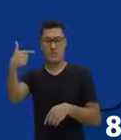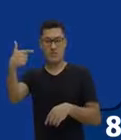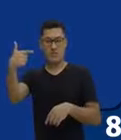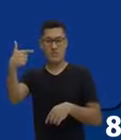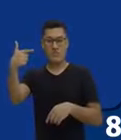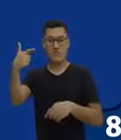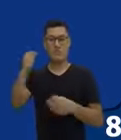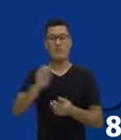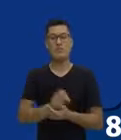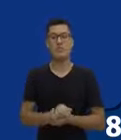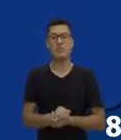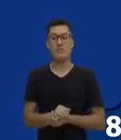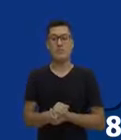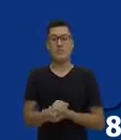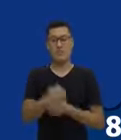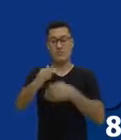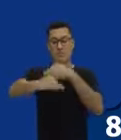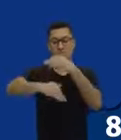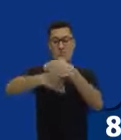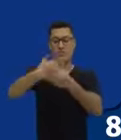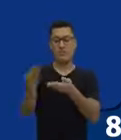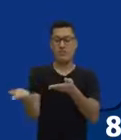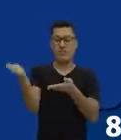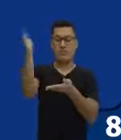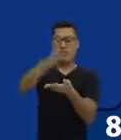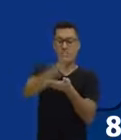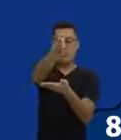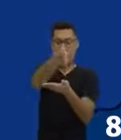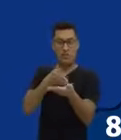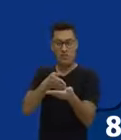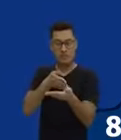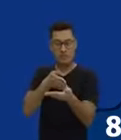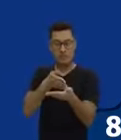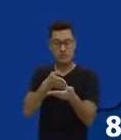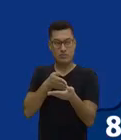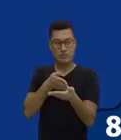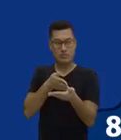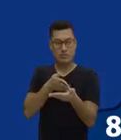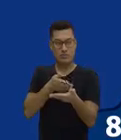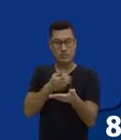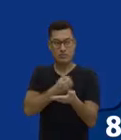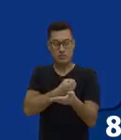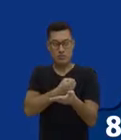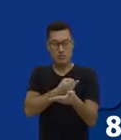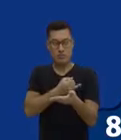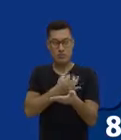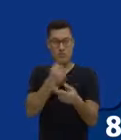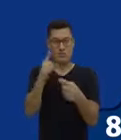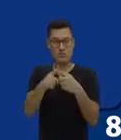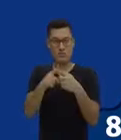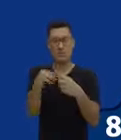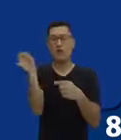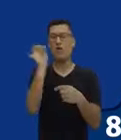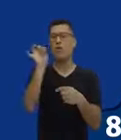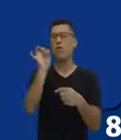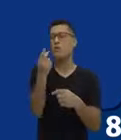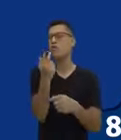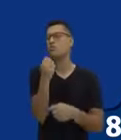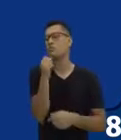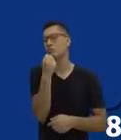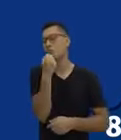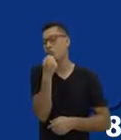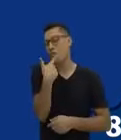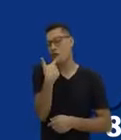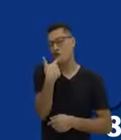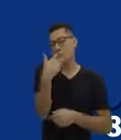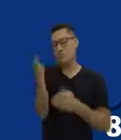não é isso? Ela vai ser dobrada ao meio uma certa quantidade de vezes. Fernando, me explica aí, o que tu acha que quer dizer